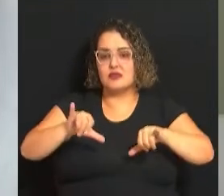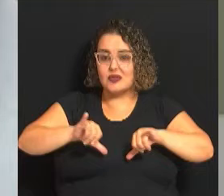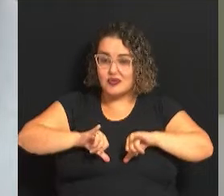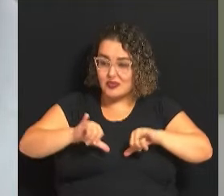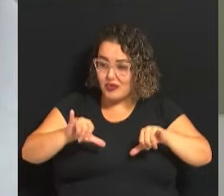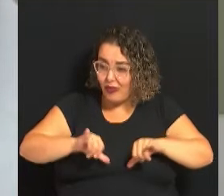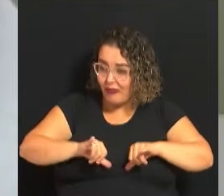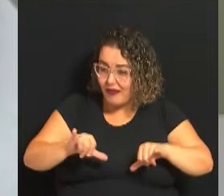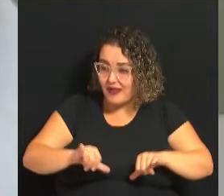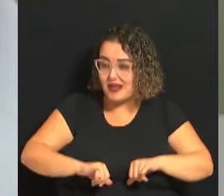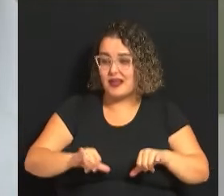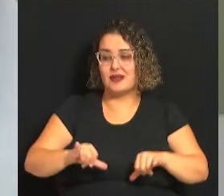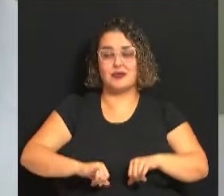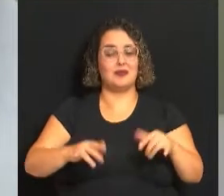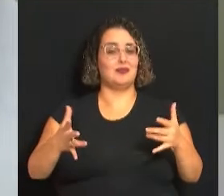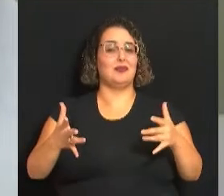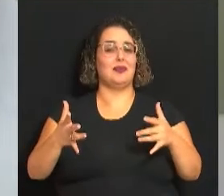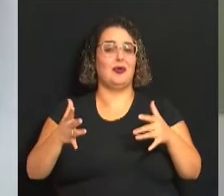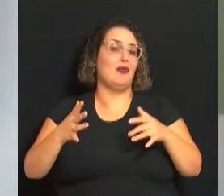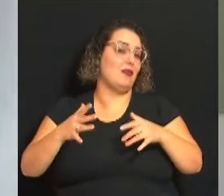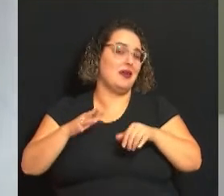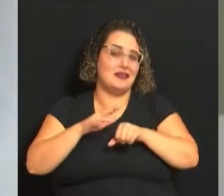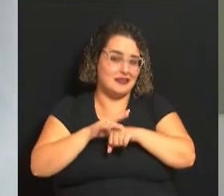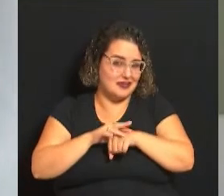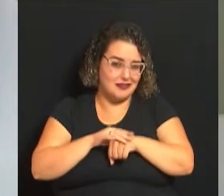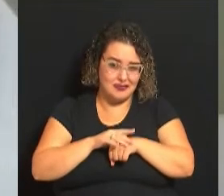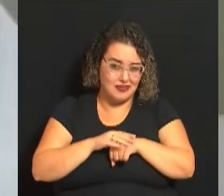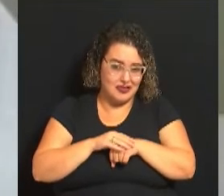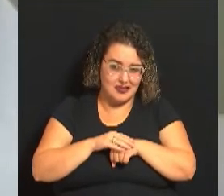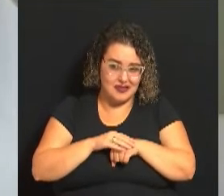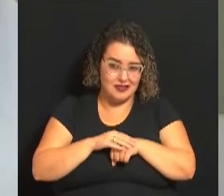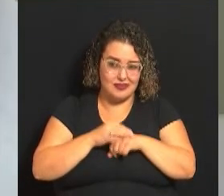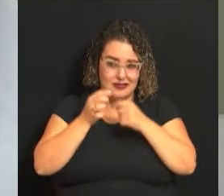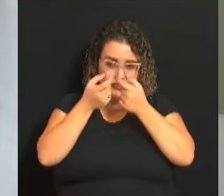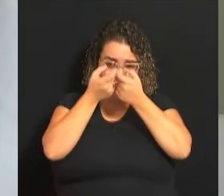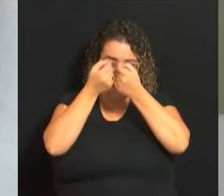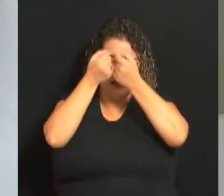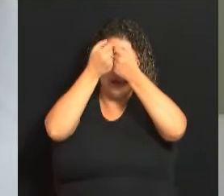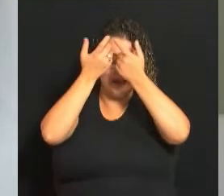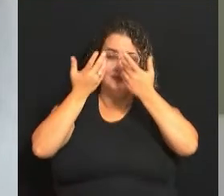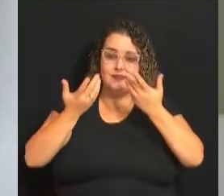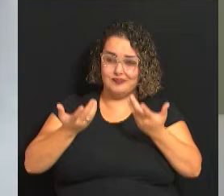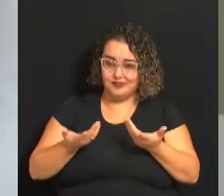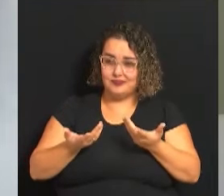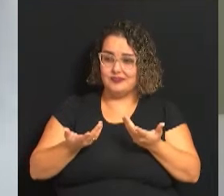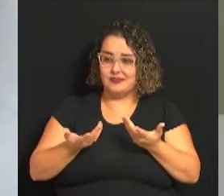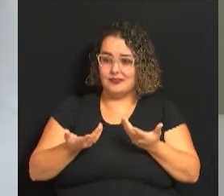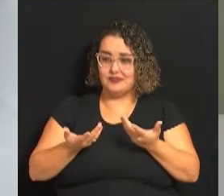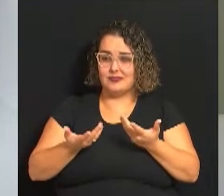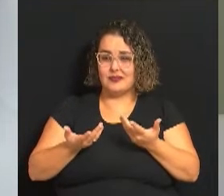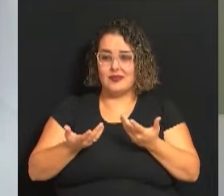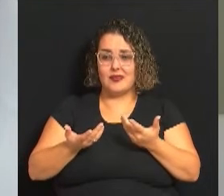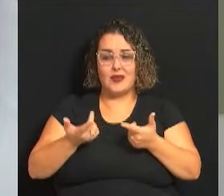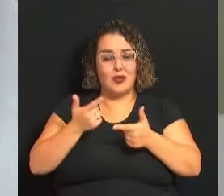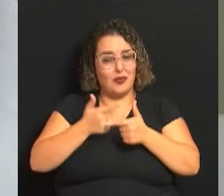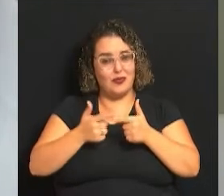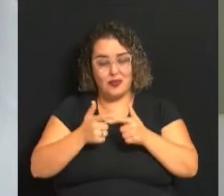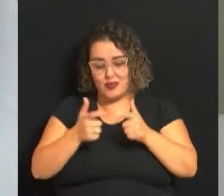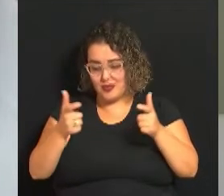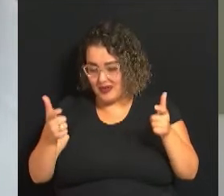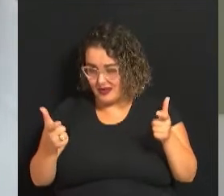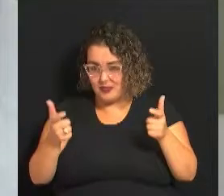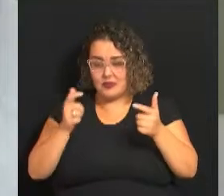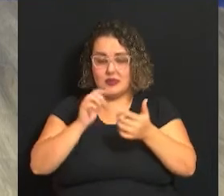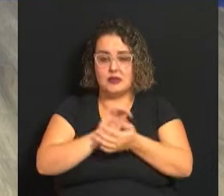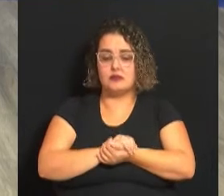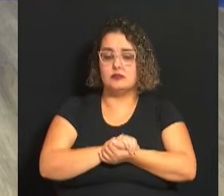essa doença. É uma doença, realmente, o tumor cerebral traz um transtorno muito grande. Doutor, eu quero até